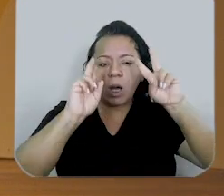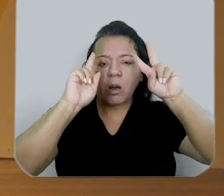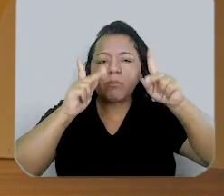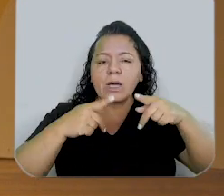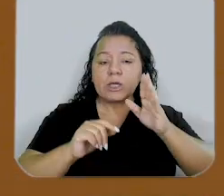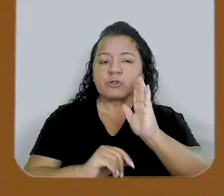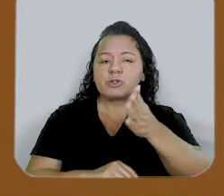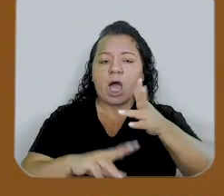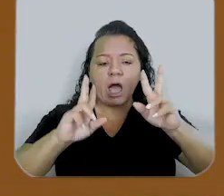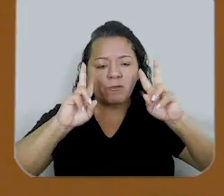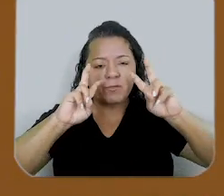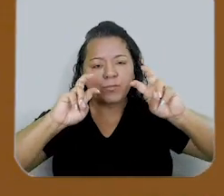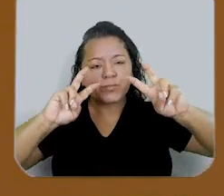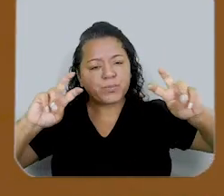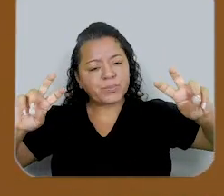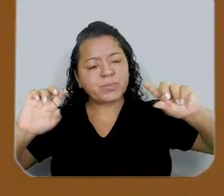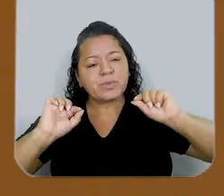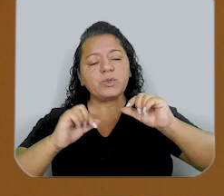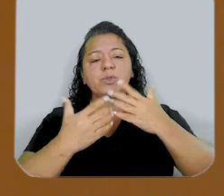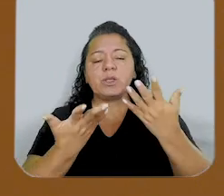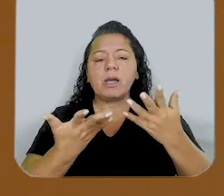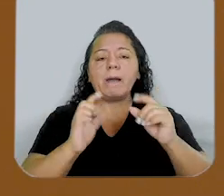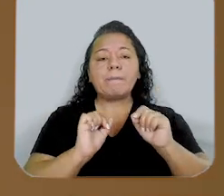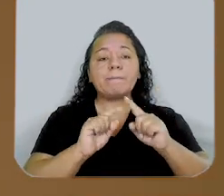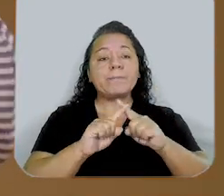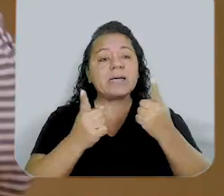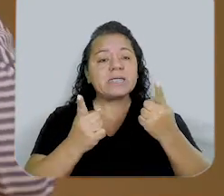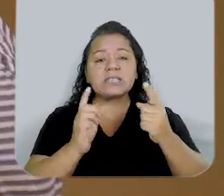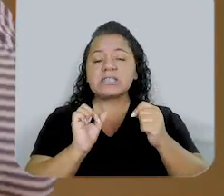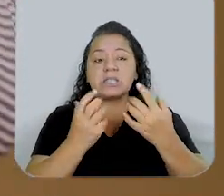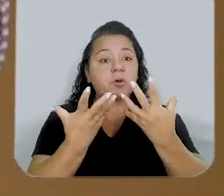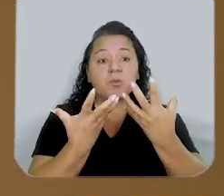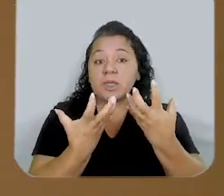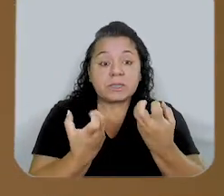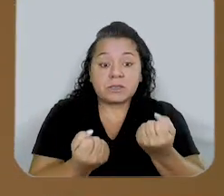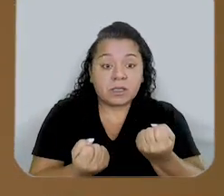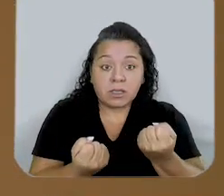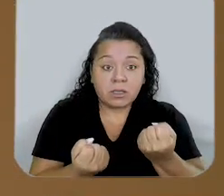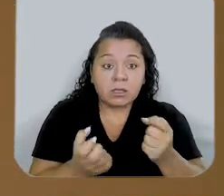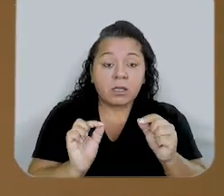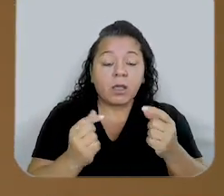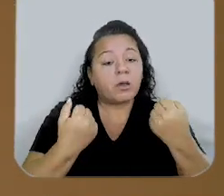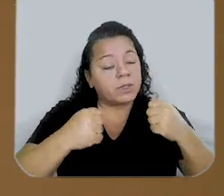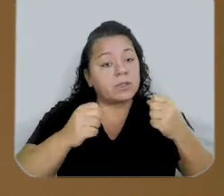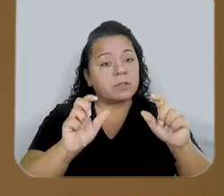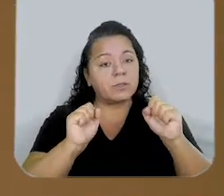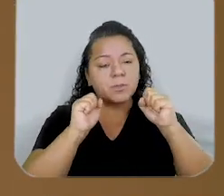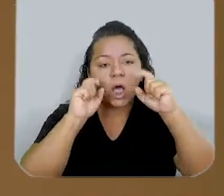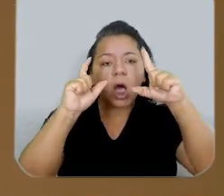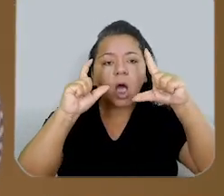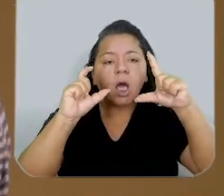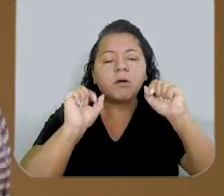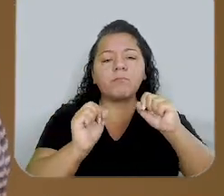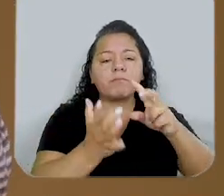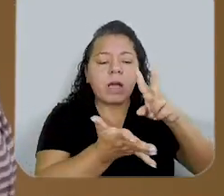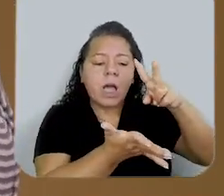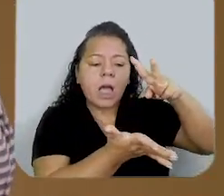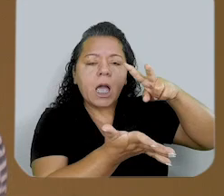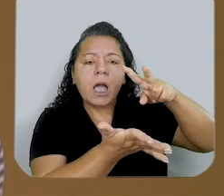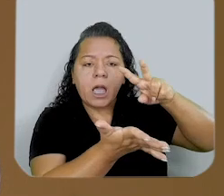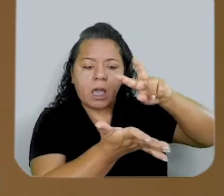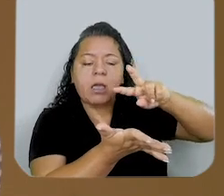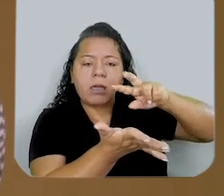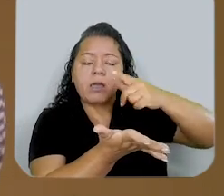mas ela vem sendo negada até os dias de hoje. Então, na hora da gente reconhecer, dar o devido retorno às comunidades tradicionais e que